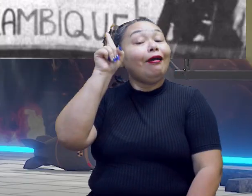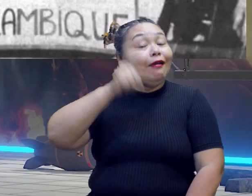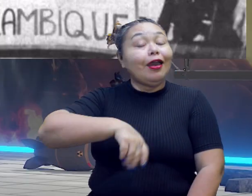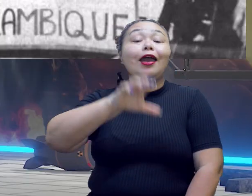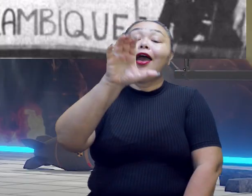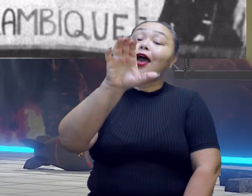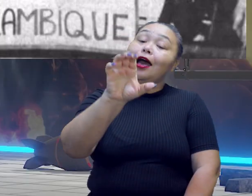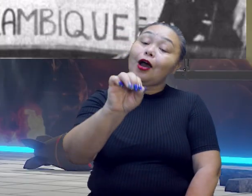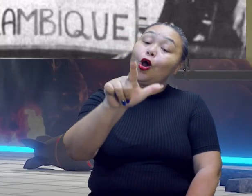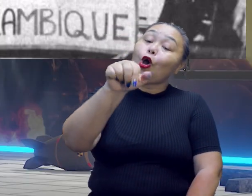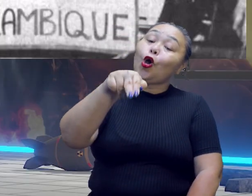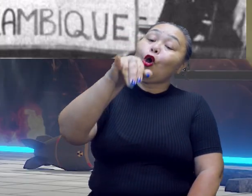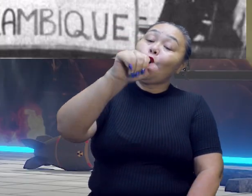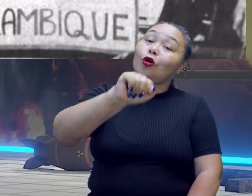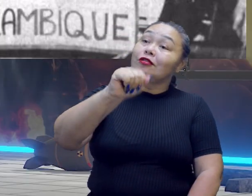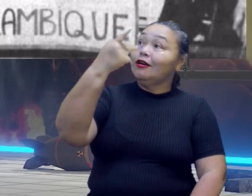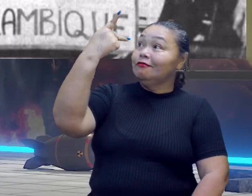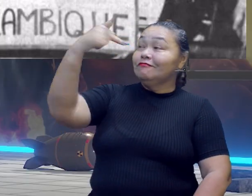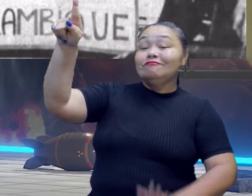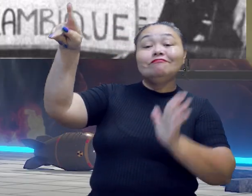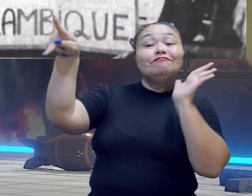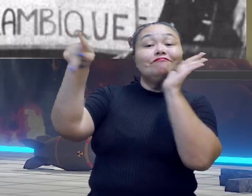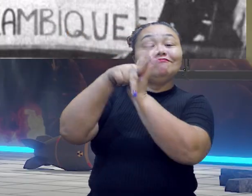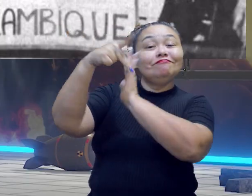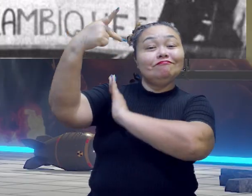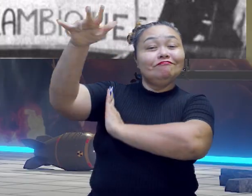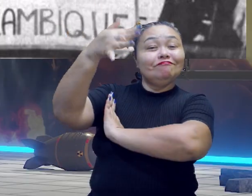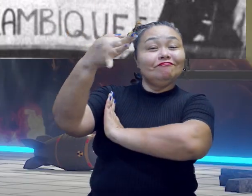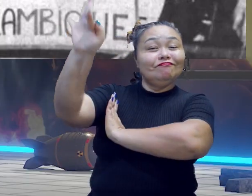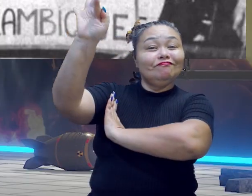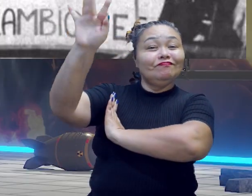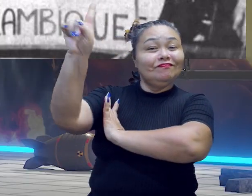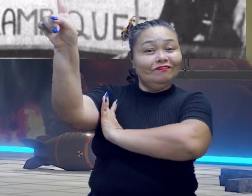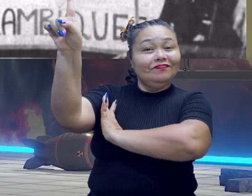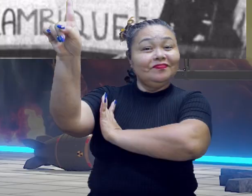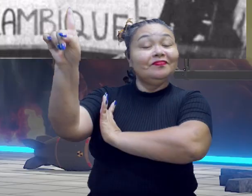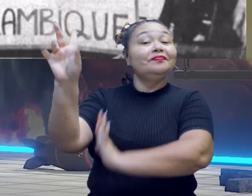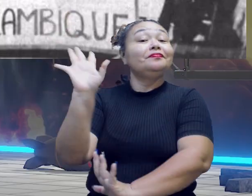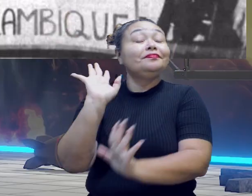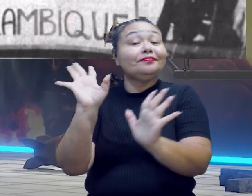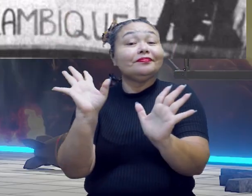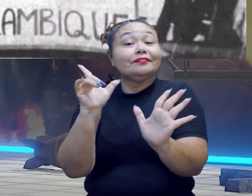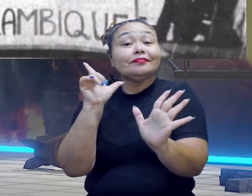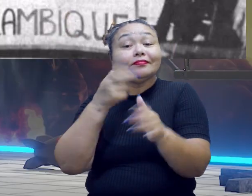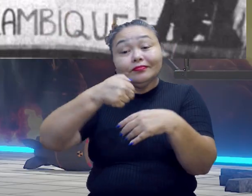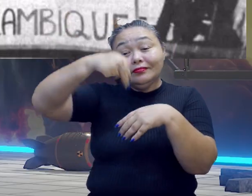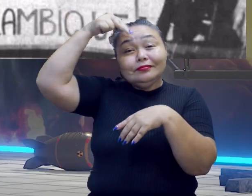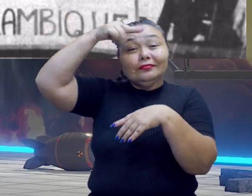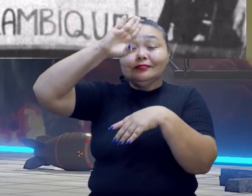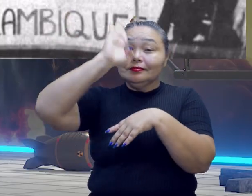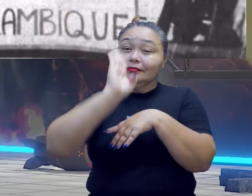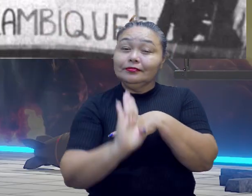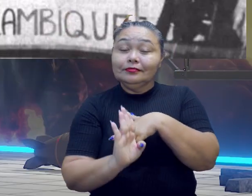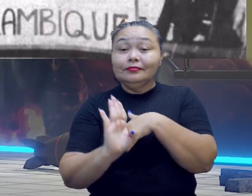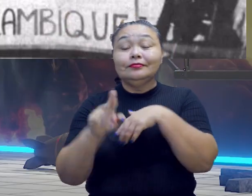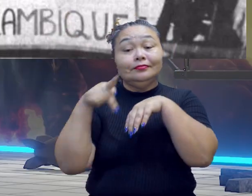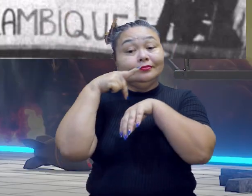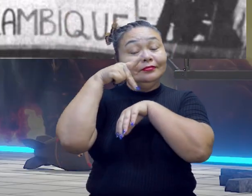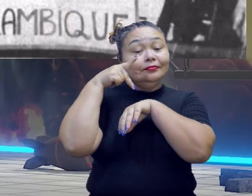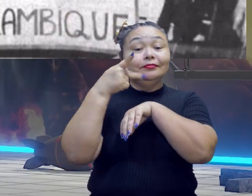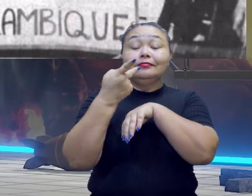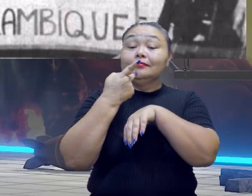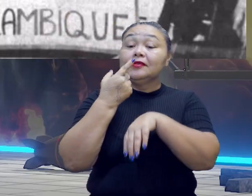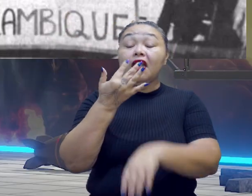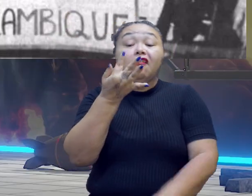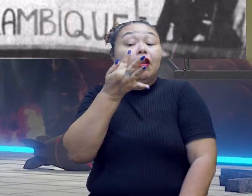é uma colônia da França. Ou seja, ali nós temos aqui, no norte do Brasil, um país que